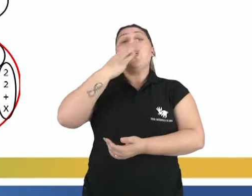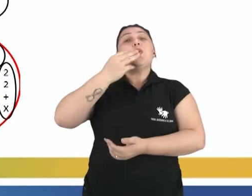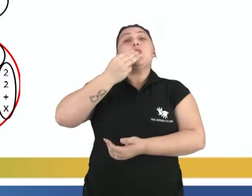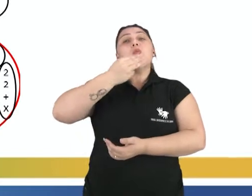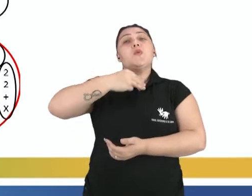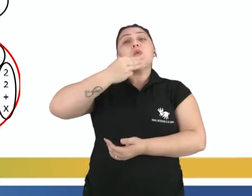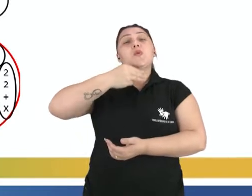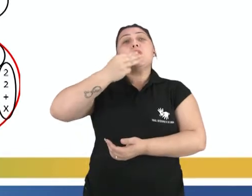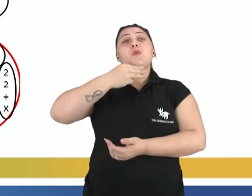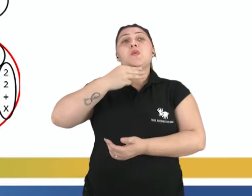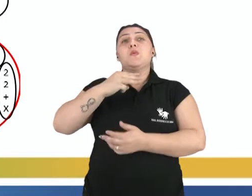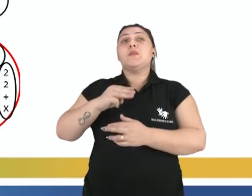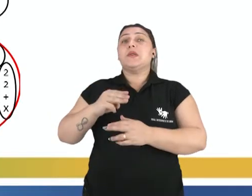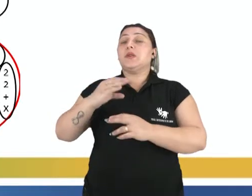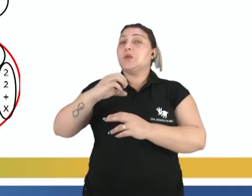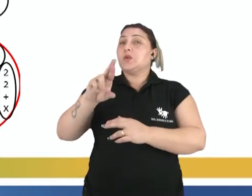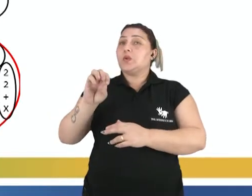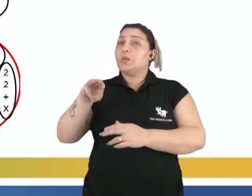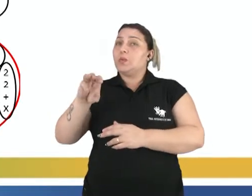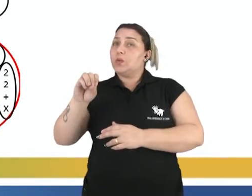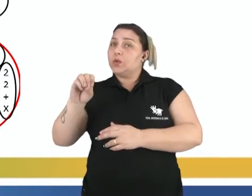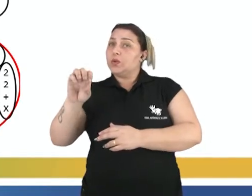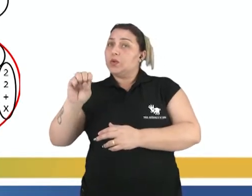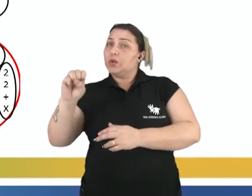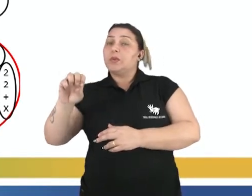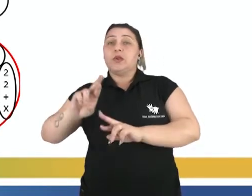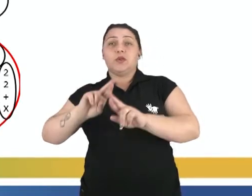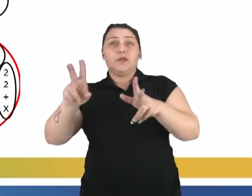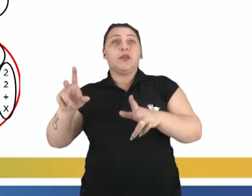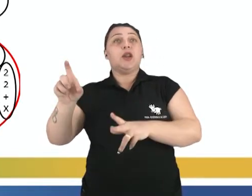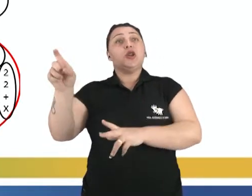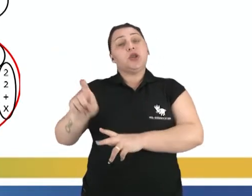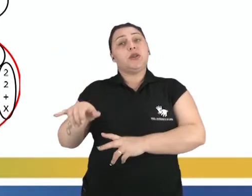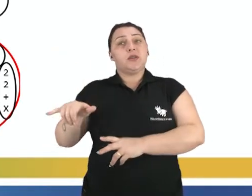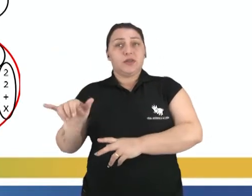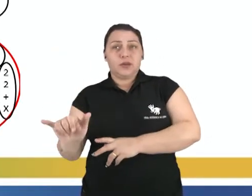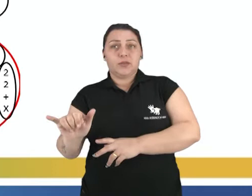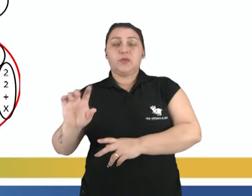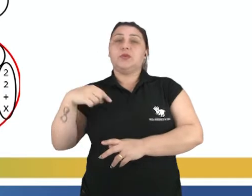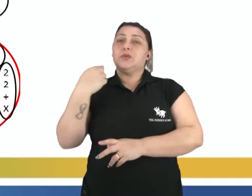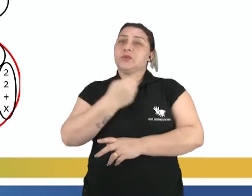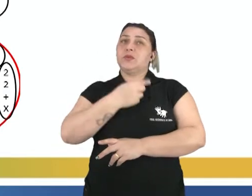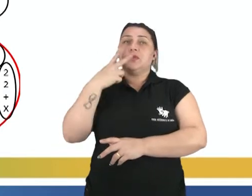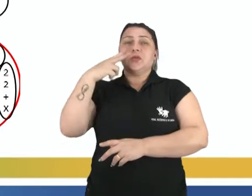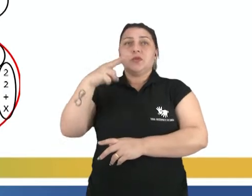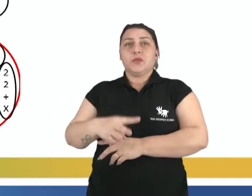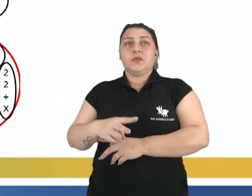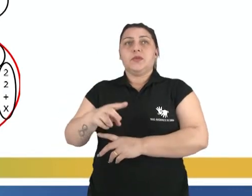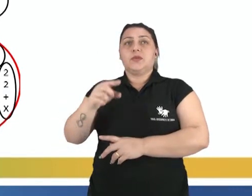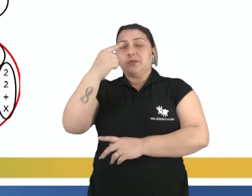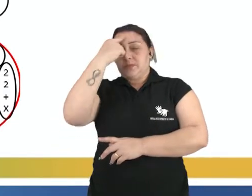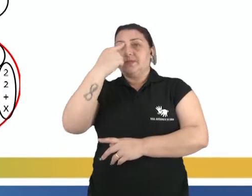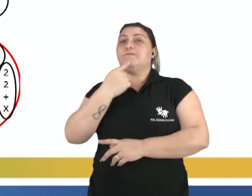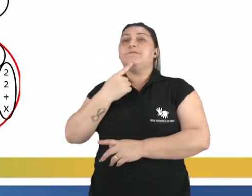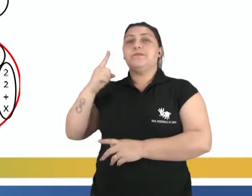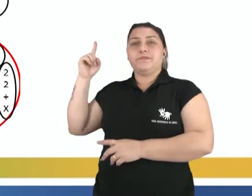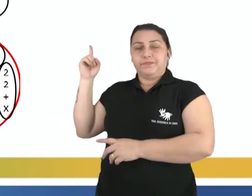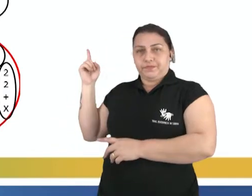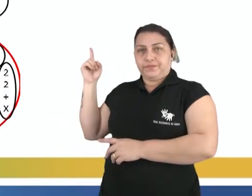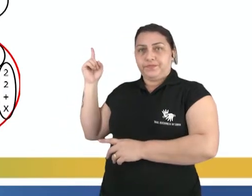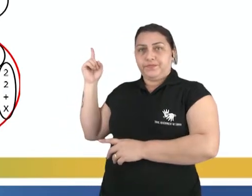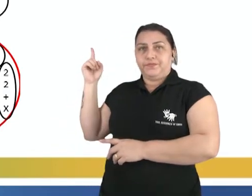os cromossomos são diferentes, no caso eles são cromossomos XY. Como a gente pode ver nessa